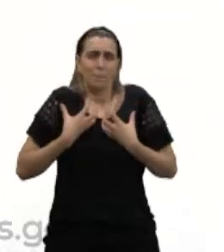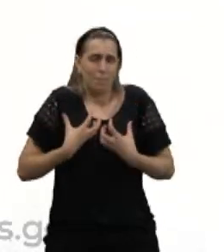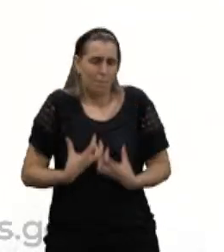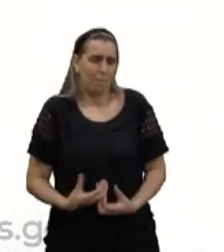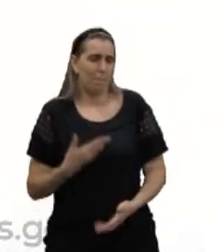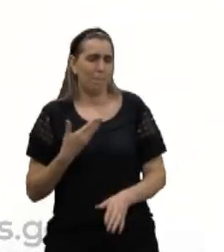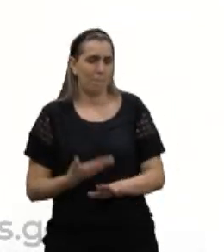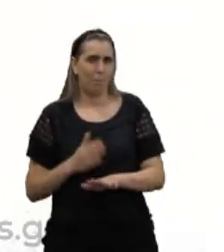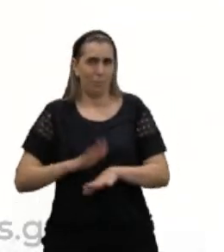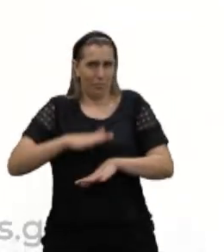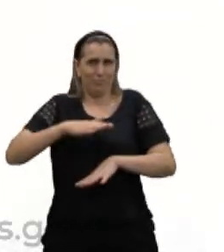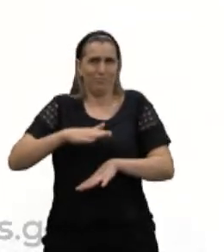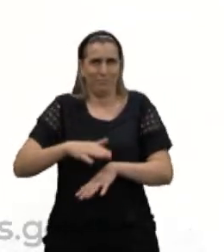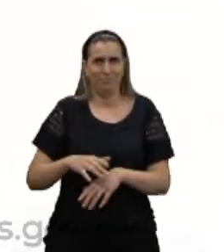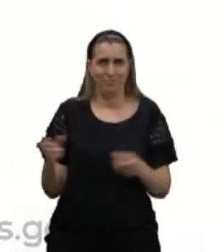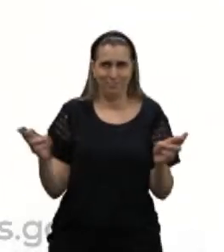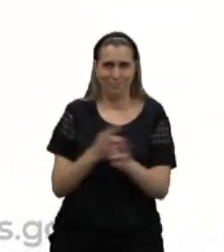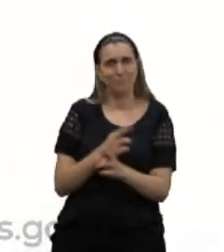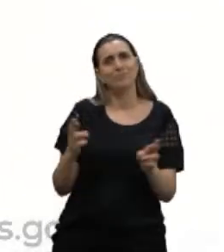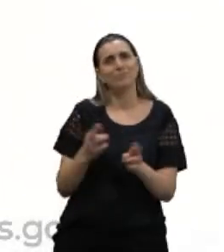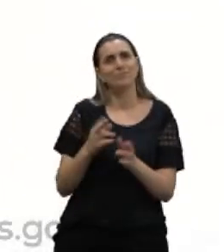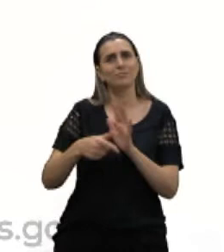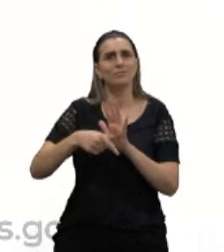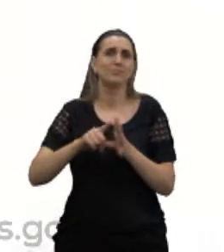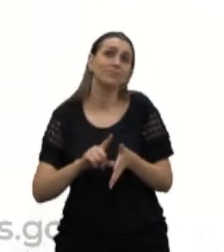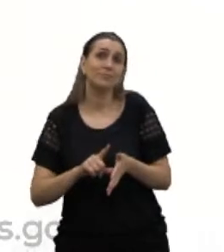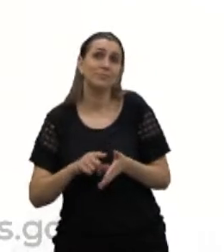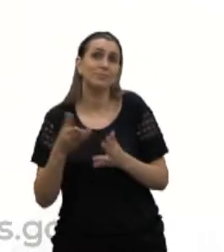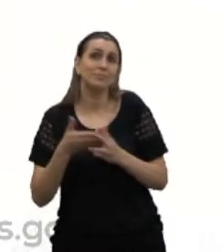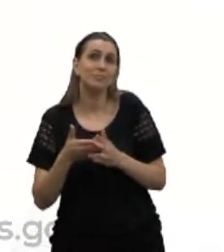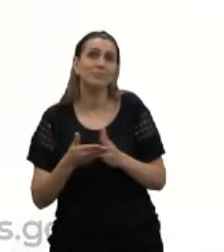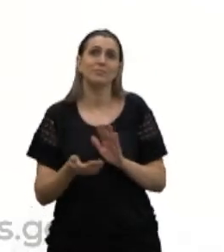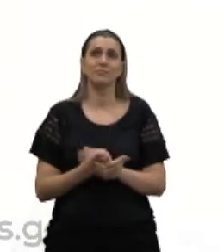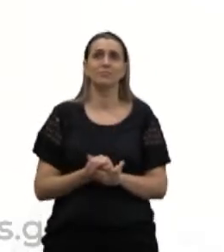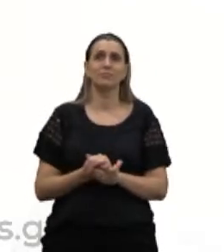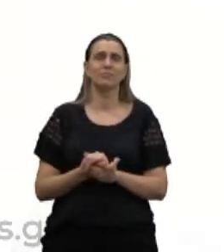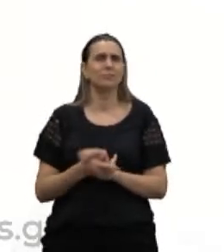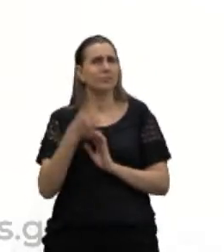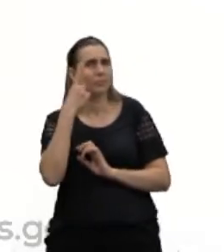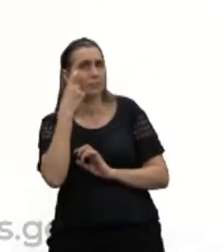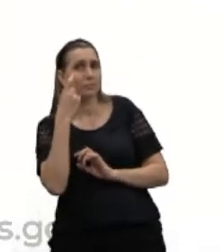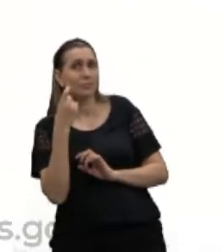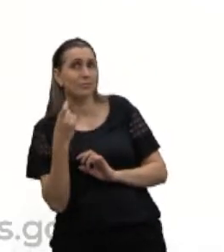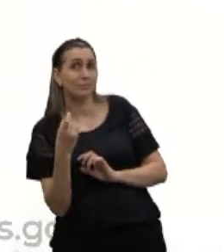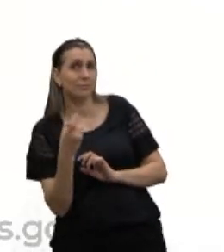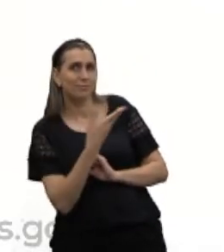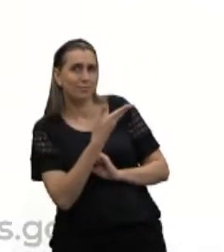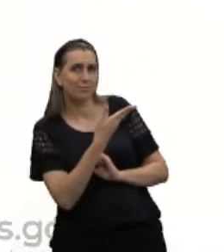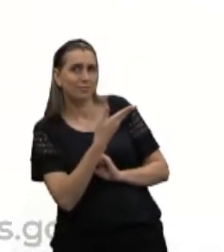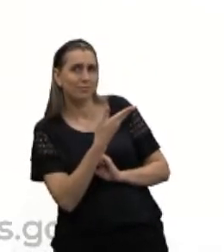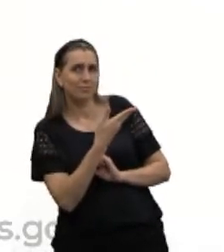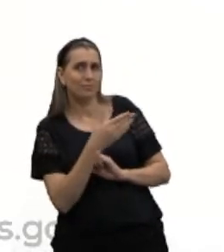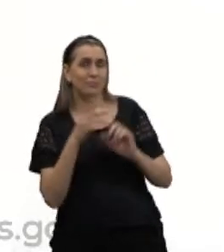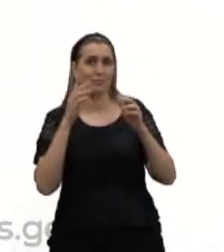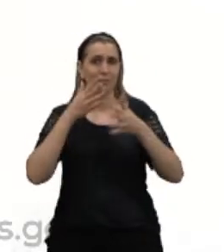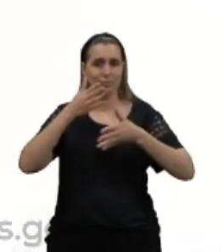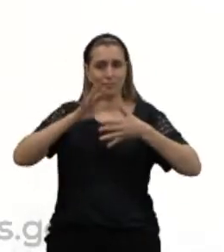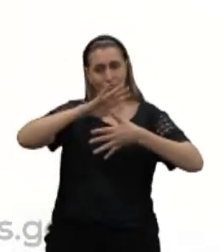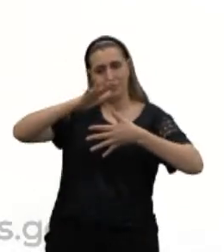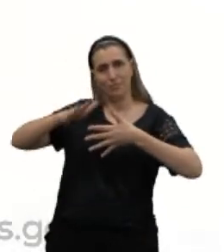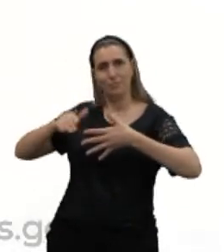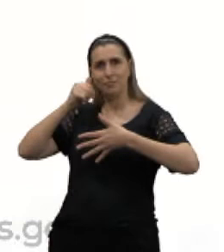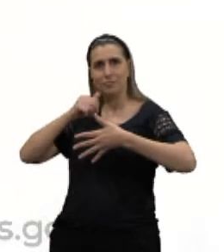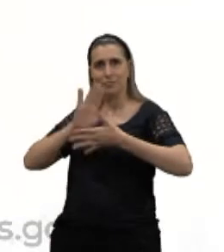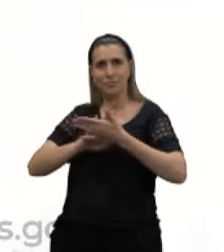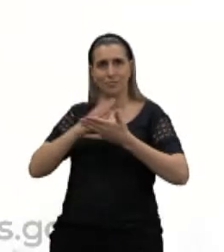fazer essa relação. E antes da gente ir para o nosso intervalo, eu trouxe uma curiosidade. Lá em Libras, né, as